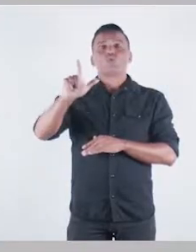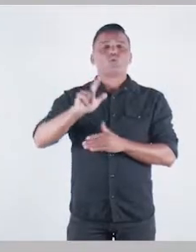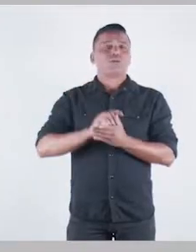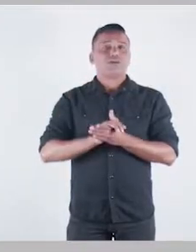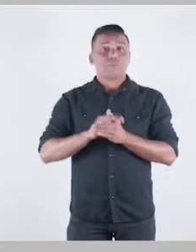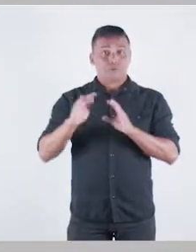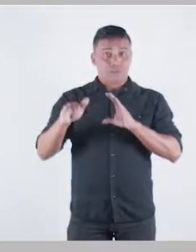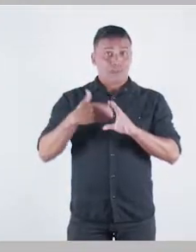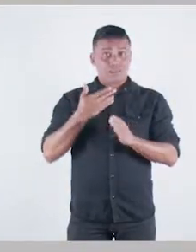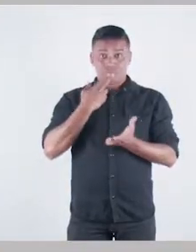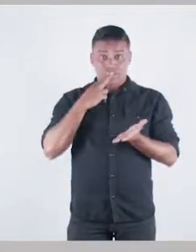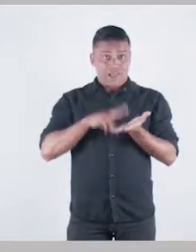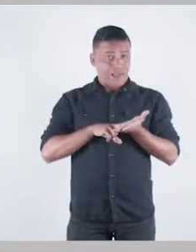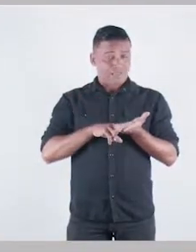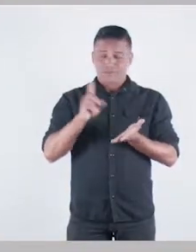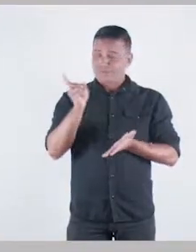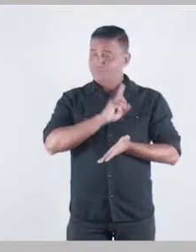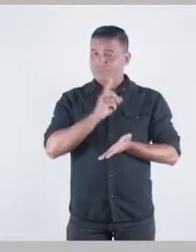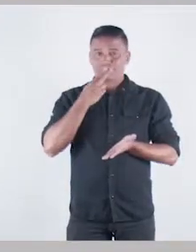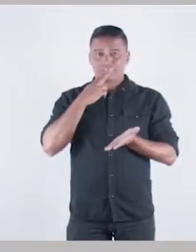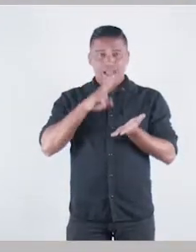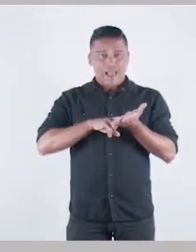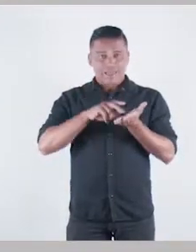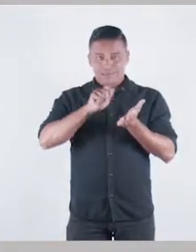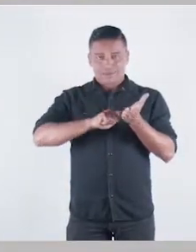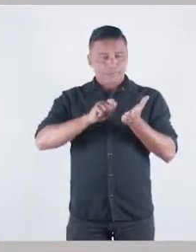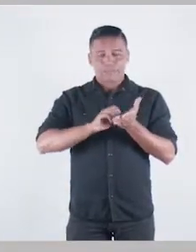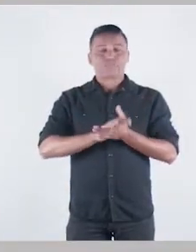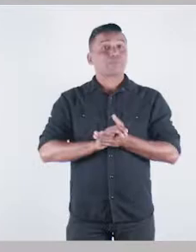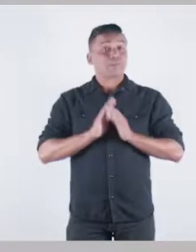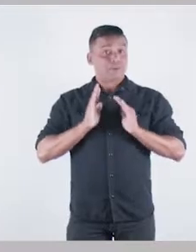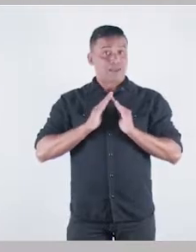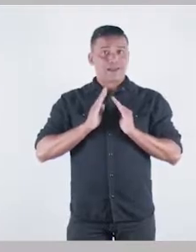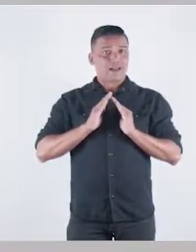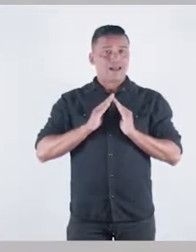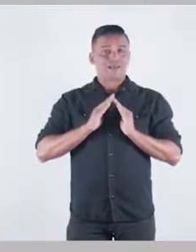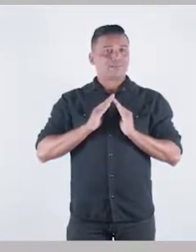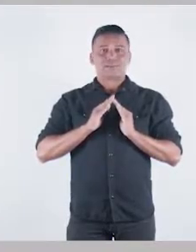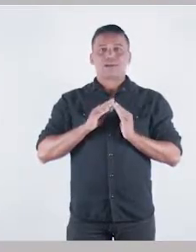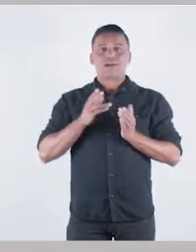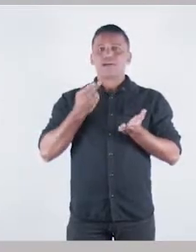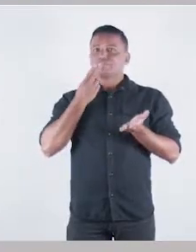é um envelope de carta. Meu lar não quer selo.